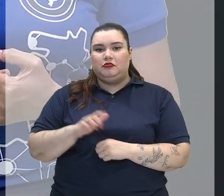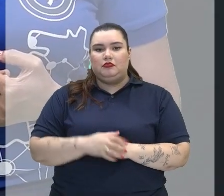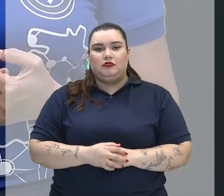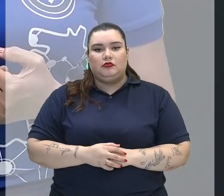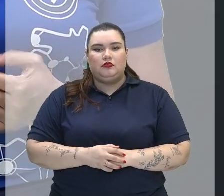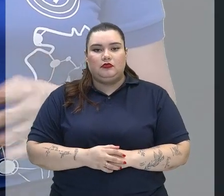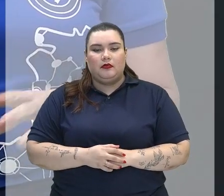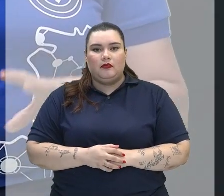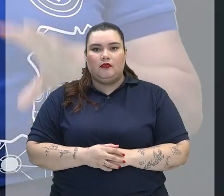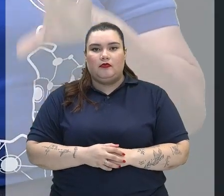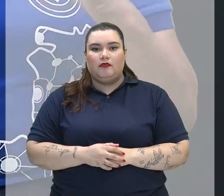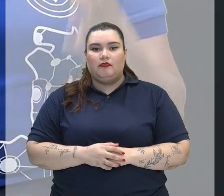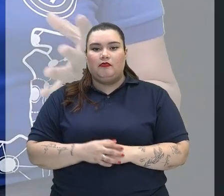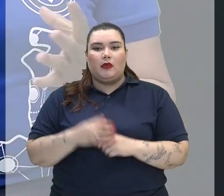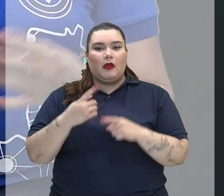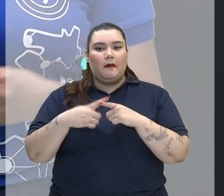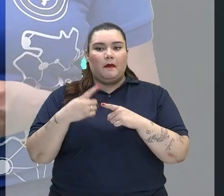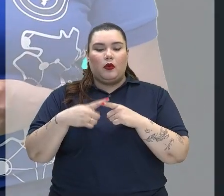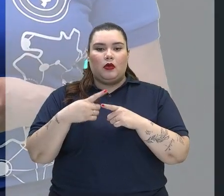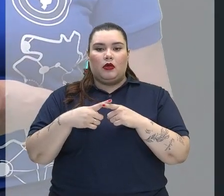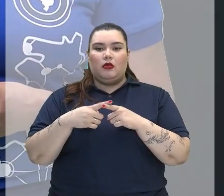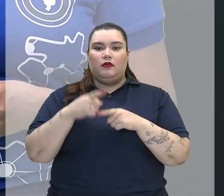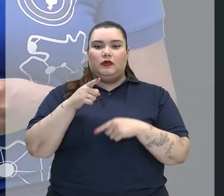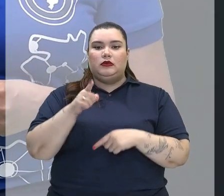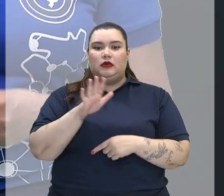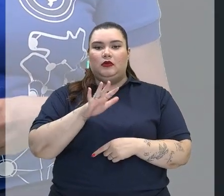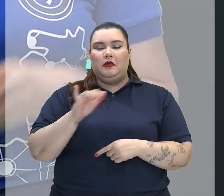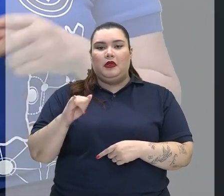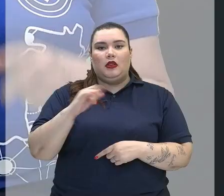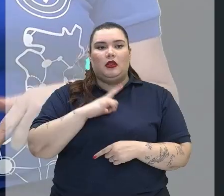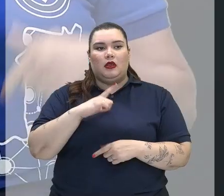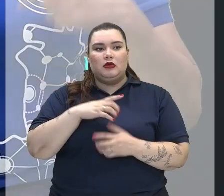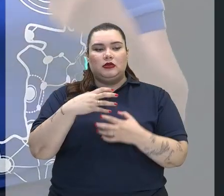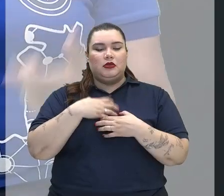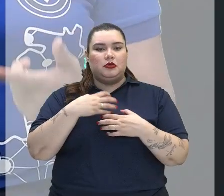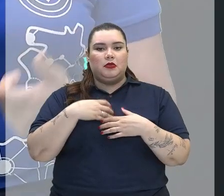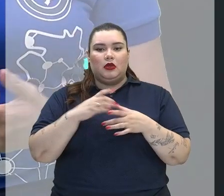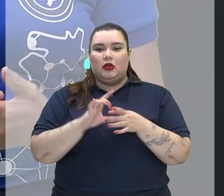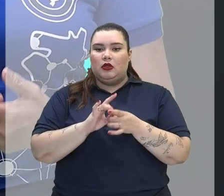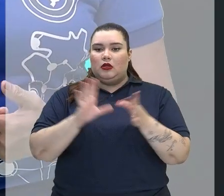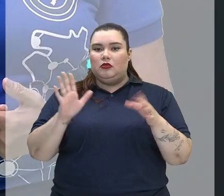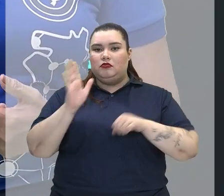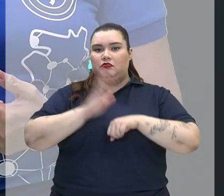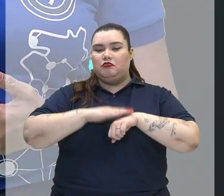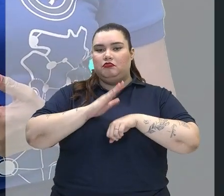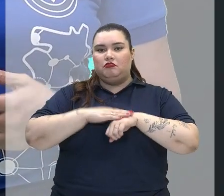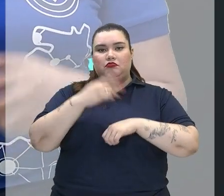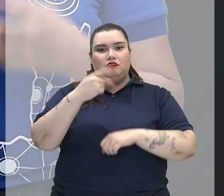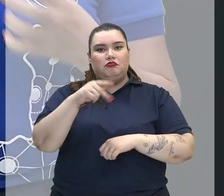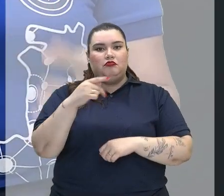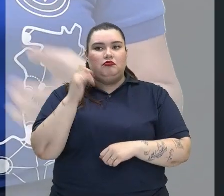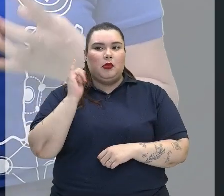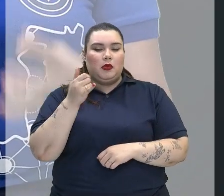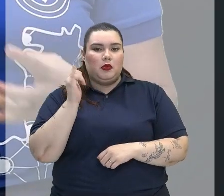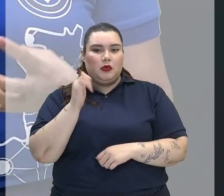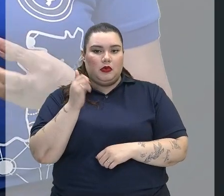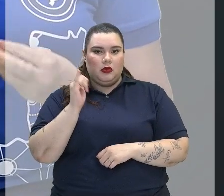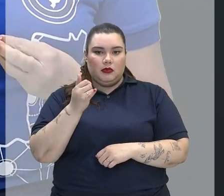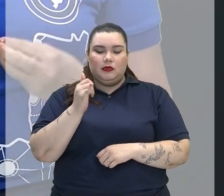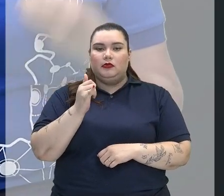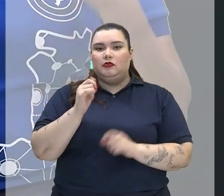literária, porque ali você vai estar à vontade para contar, né, o que é que